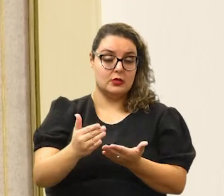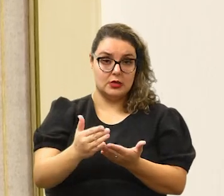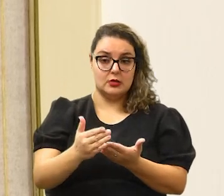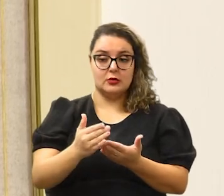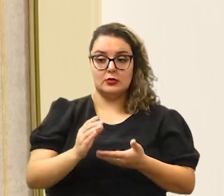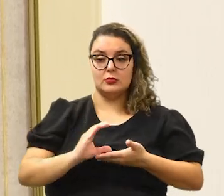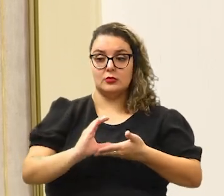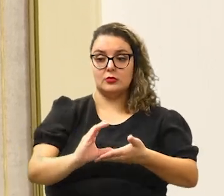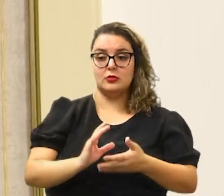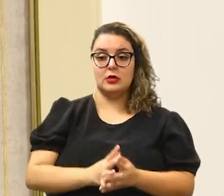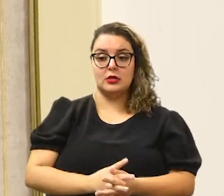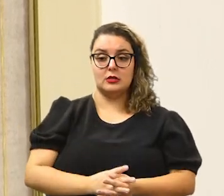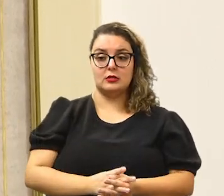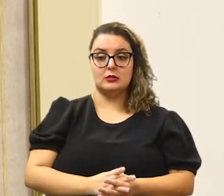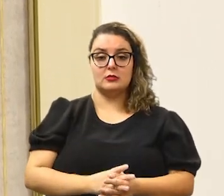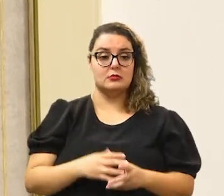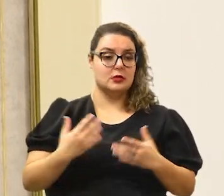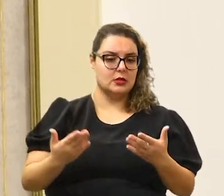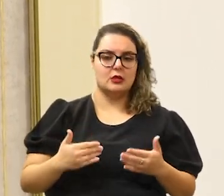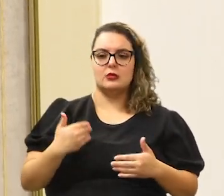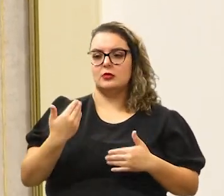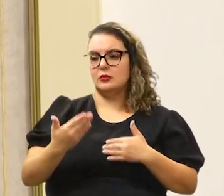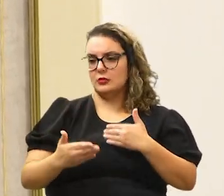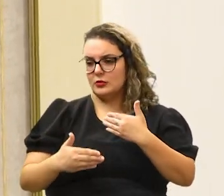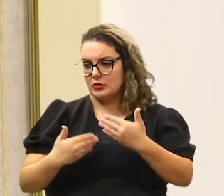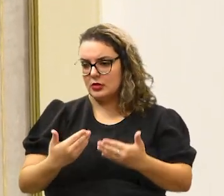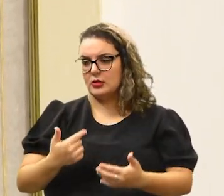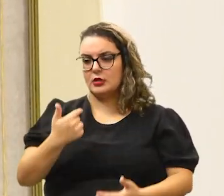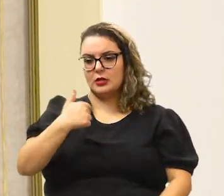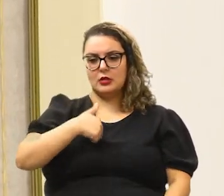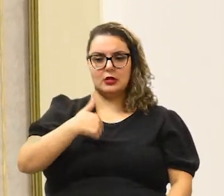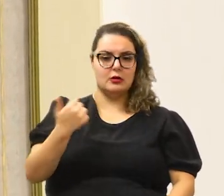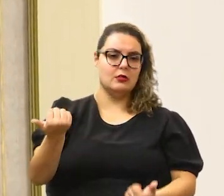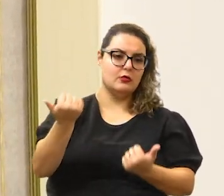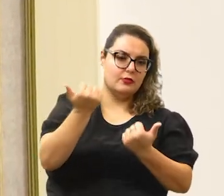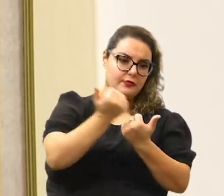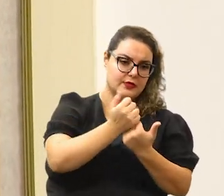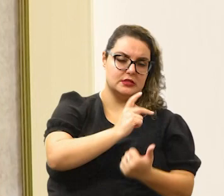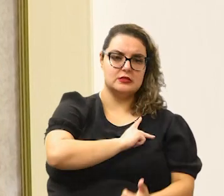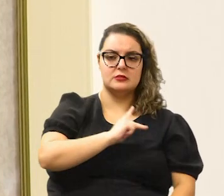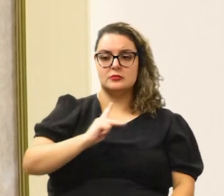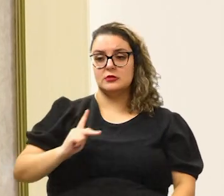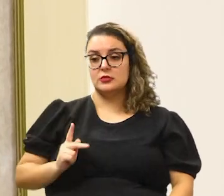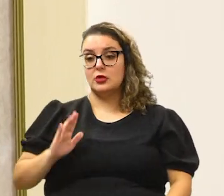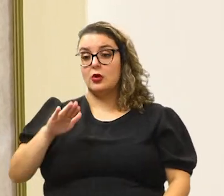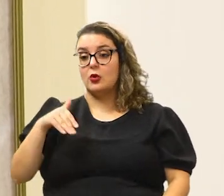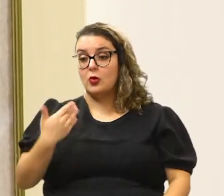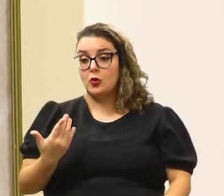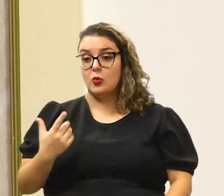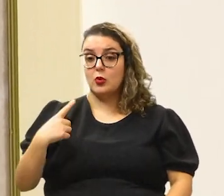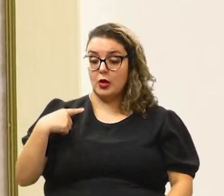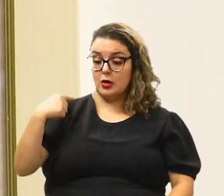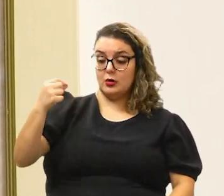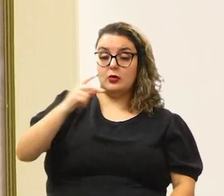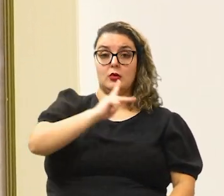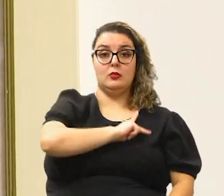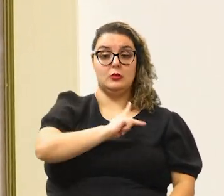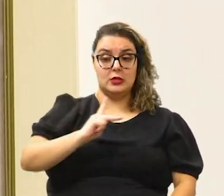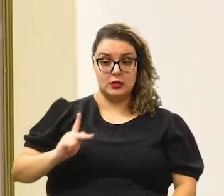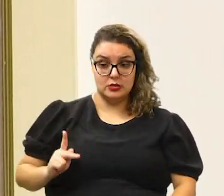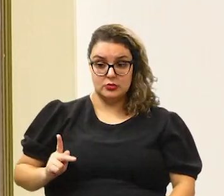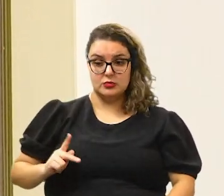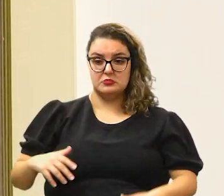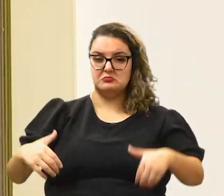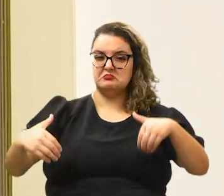época que tirei o título, que foi oferecido o título. Aí eu fui ser presidente.